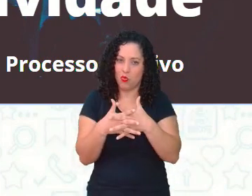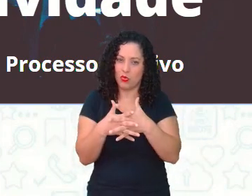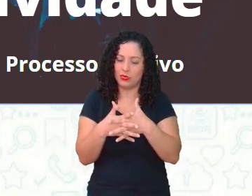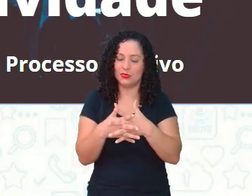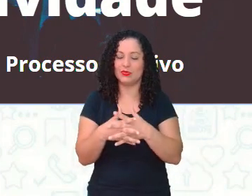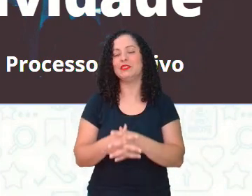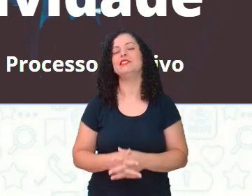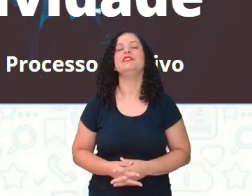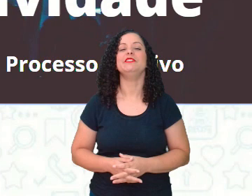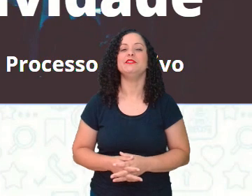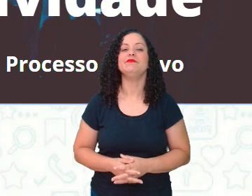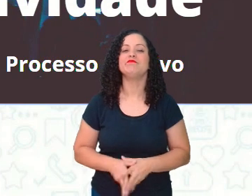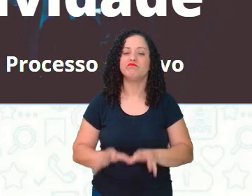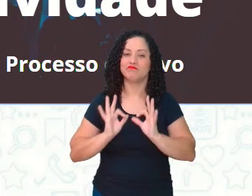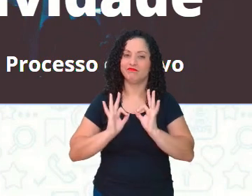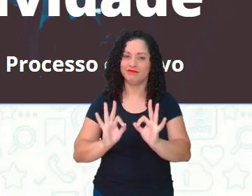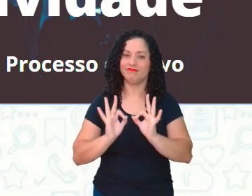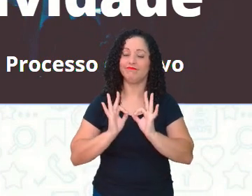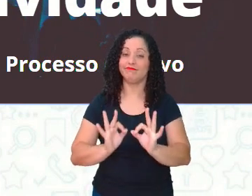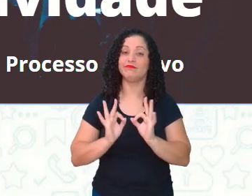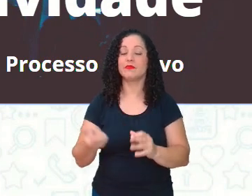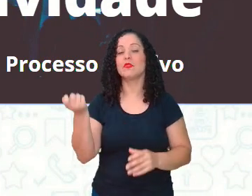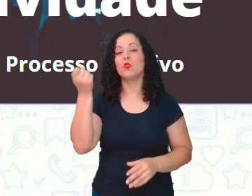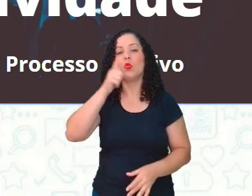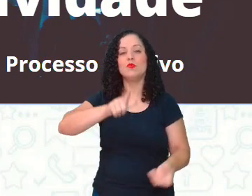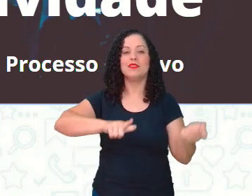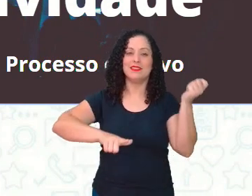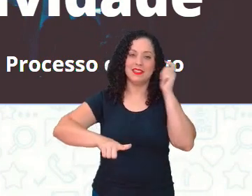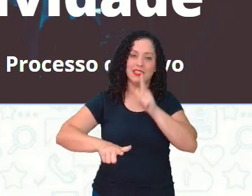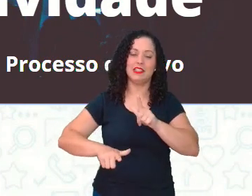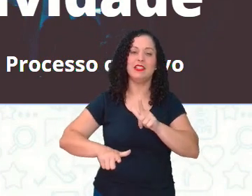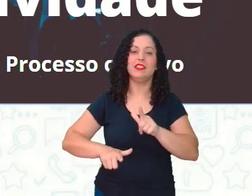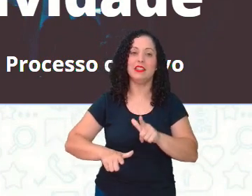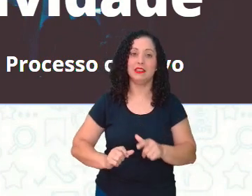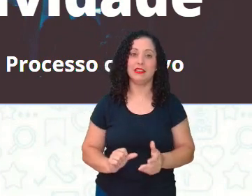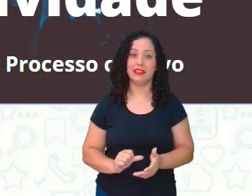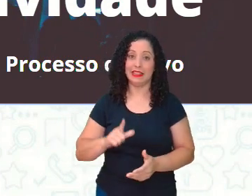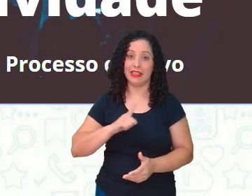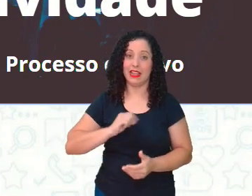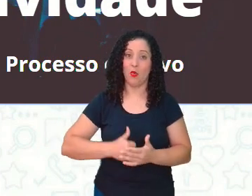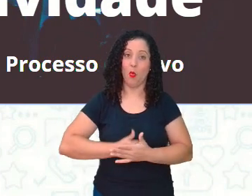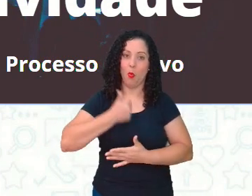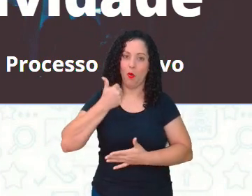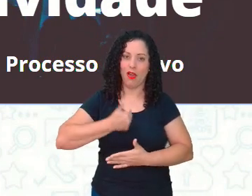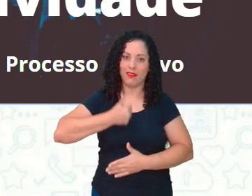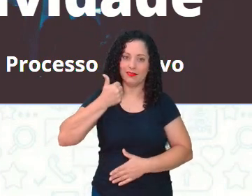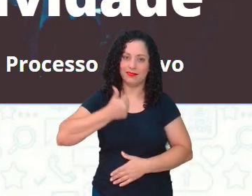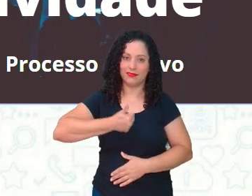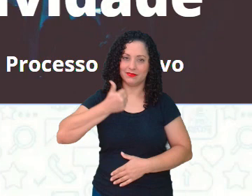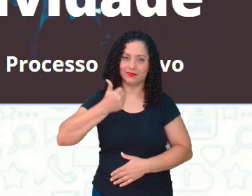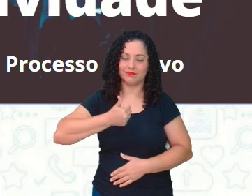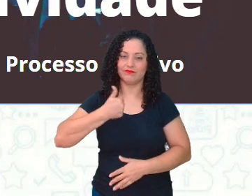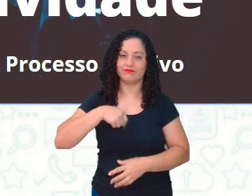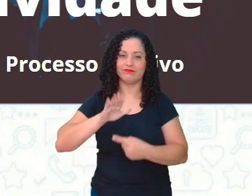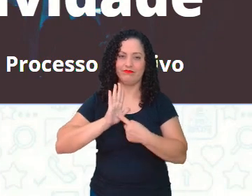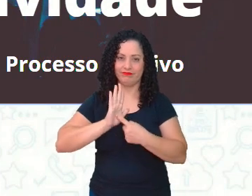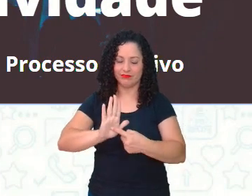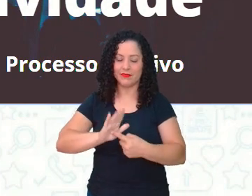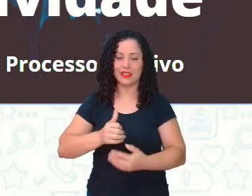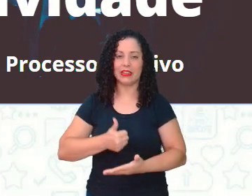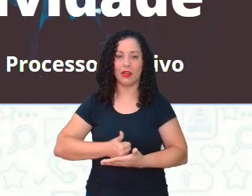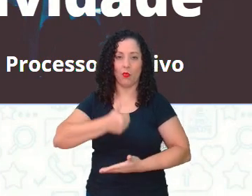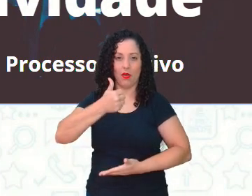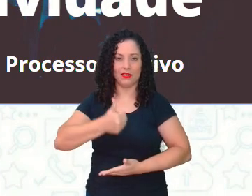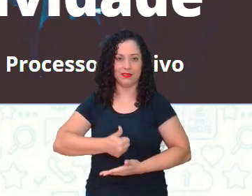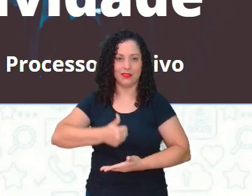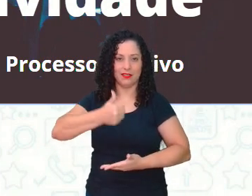certeza. Para excelência, né? Para que eles possam garantir qualidade, né? Na apresentação, ser um